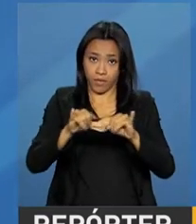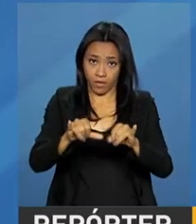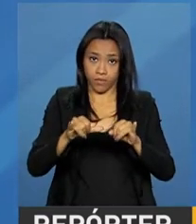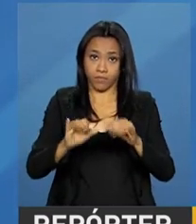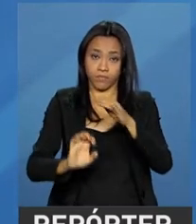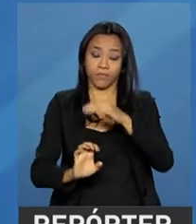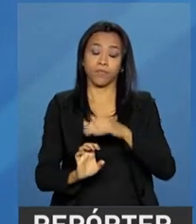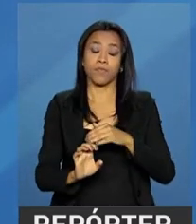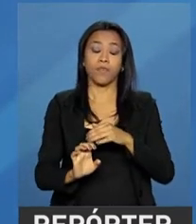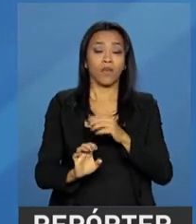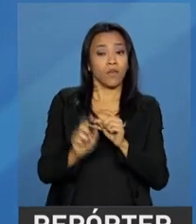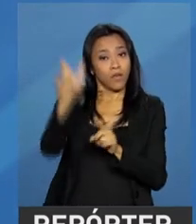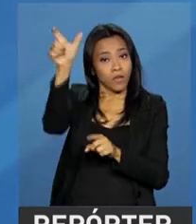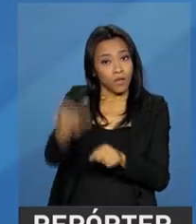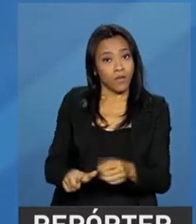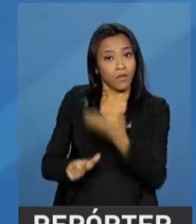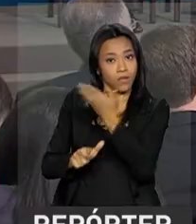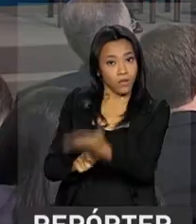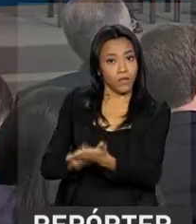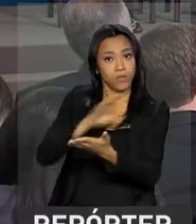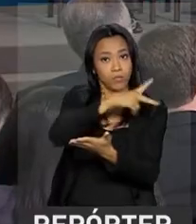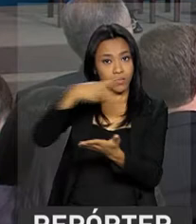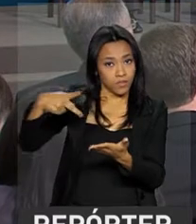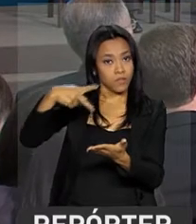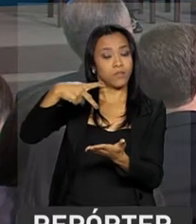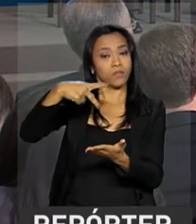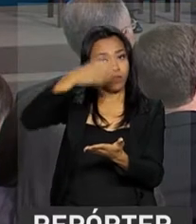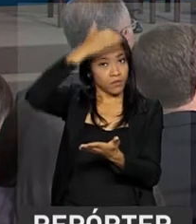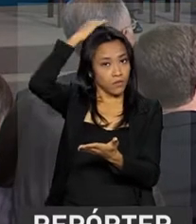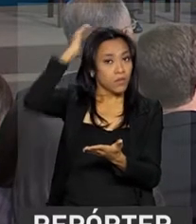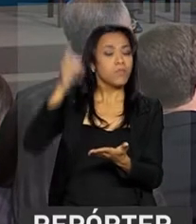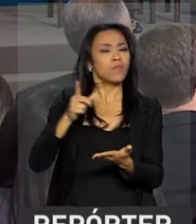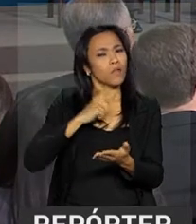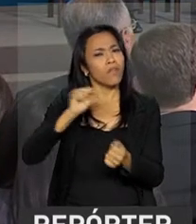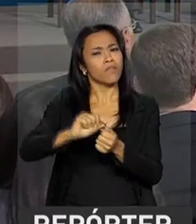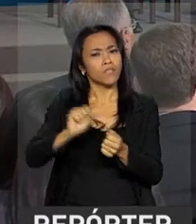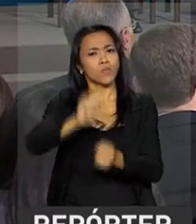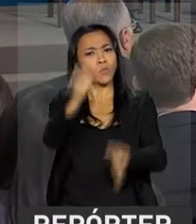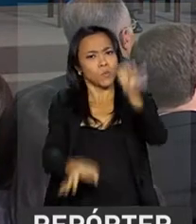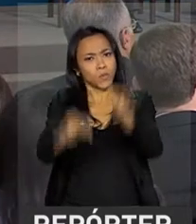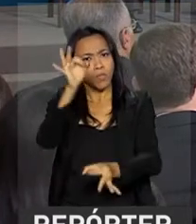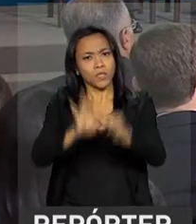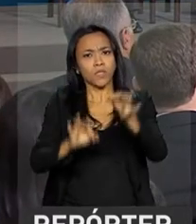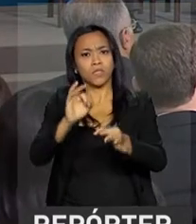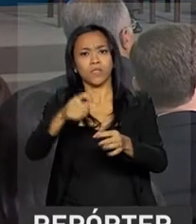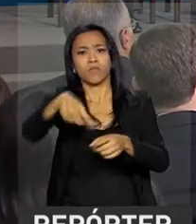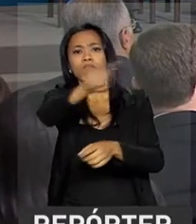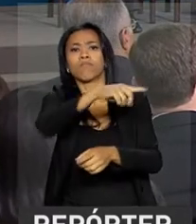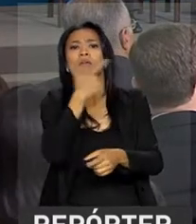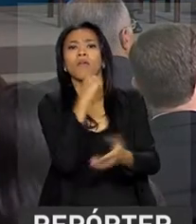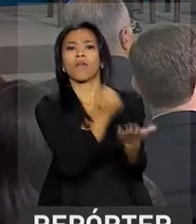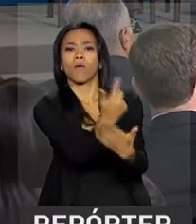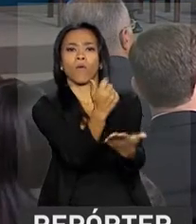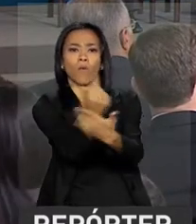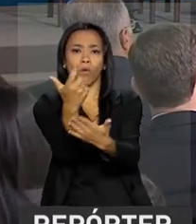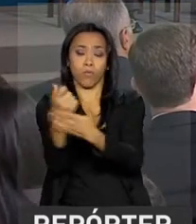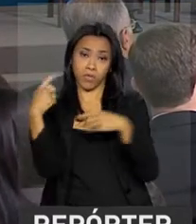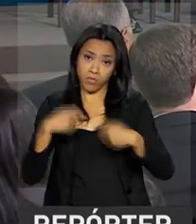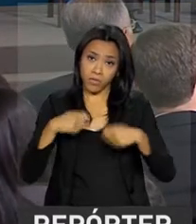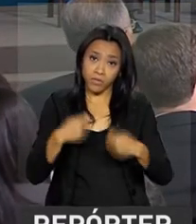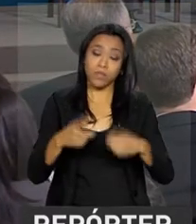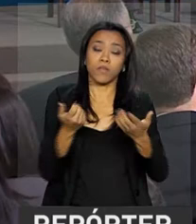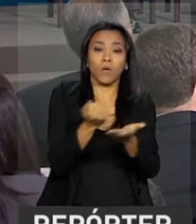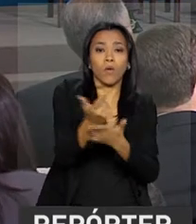presidente está também fazendo justiça para os consumidores que precisam se abastecerem